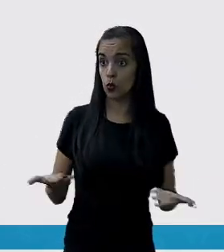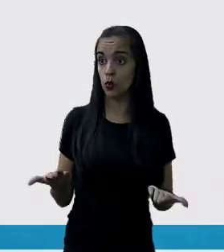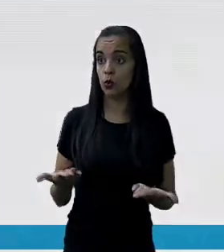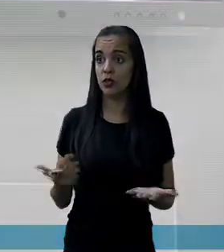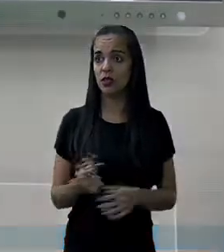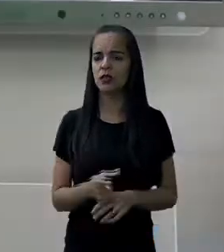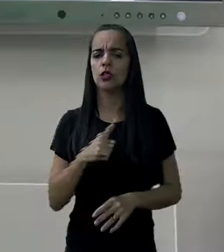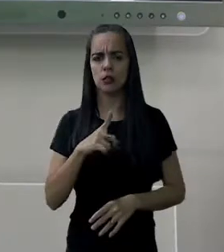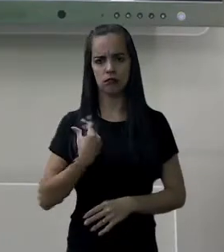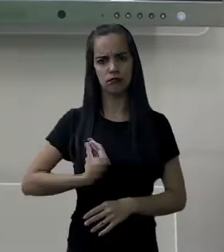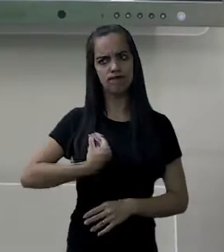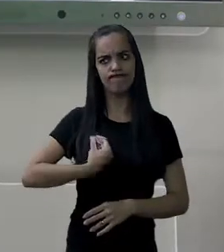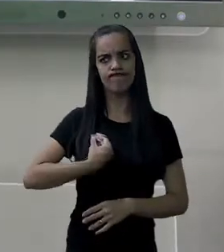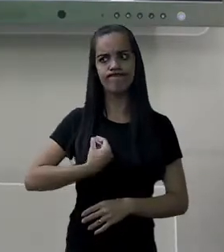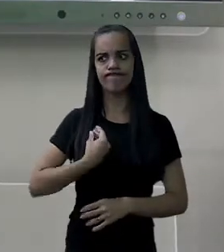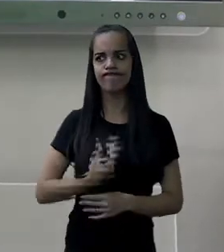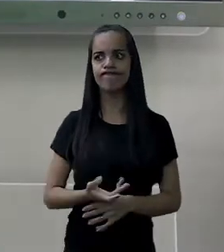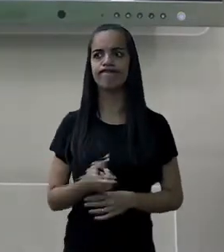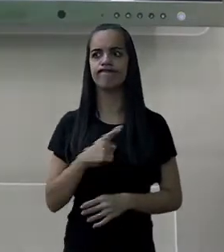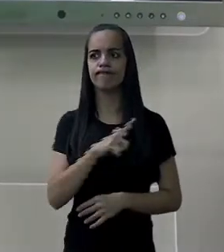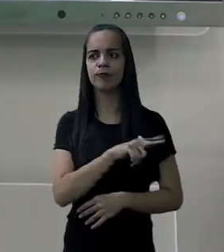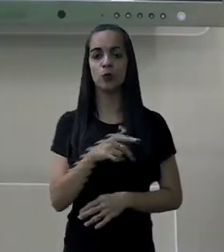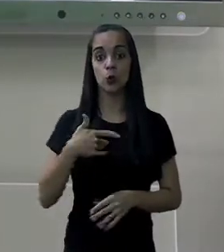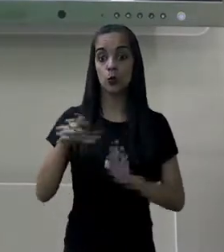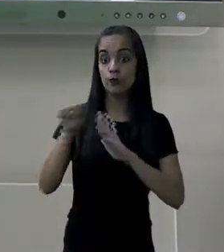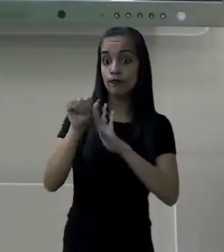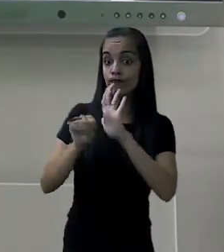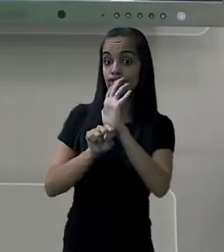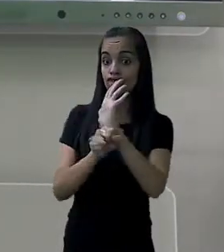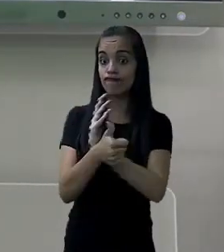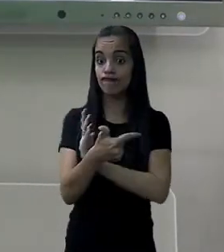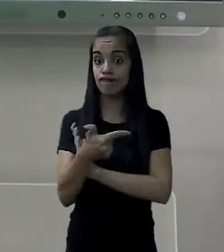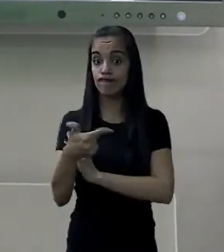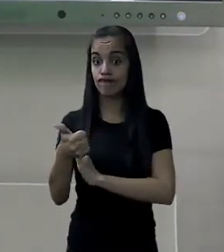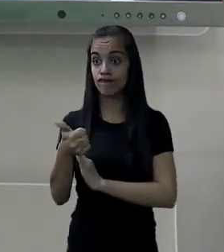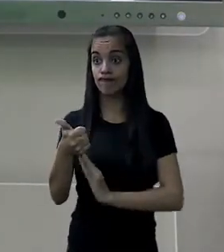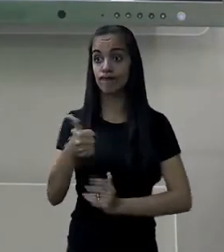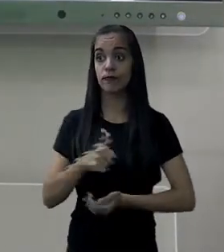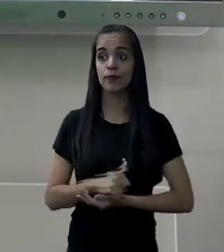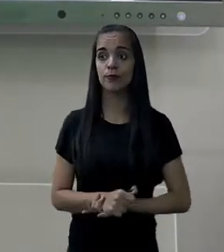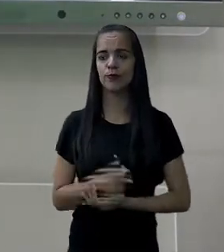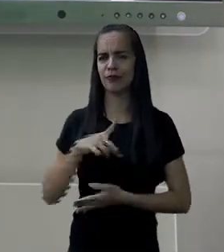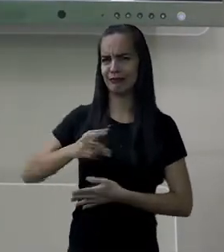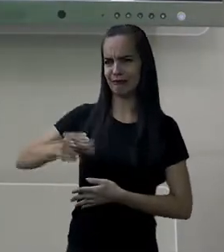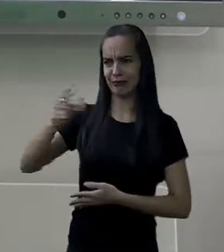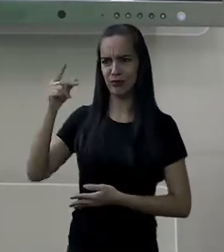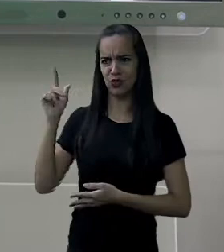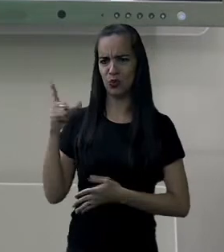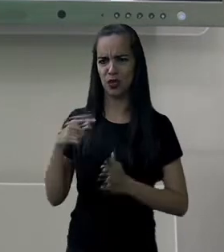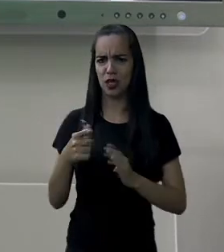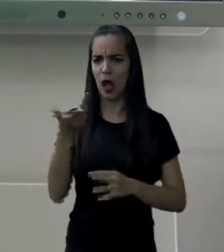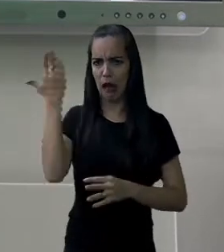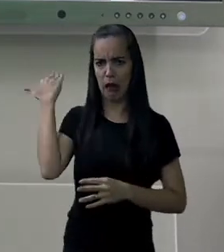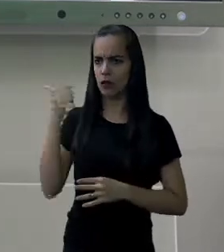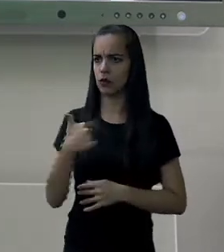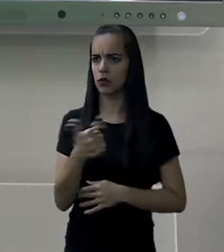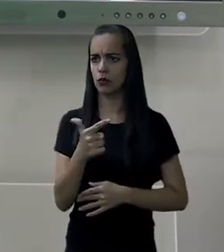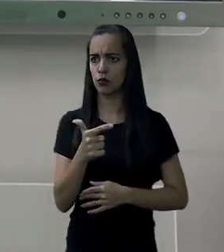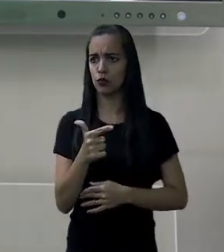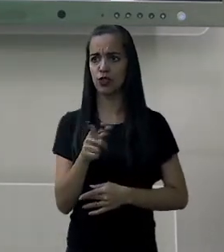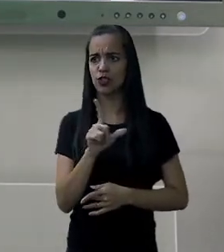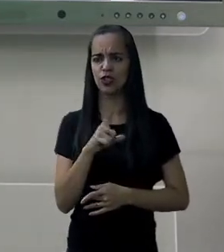na atualidade, século XXI. Mas no início, não. E nós vamos ver